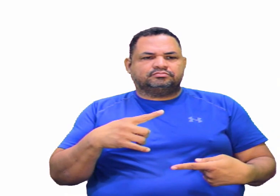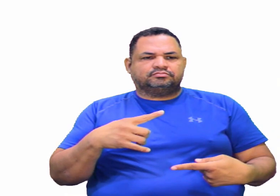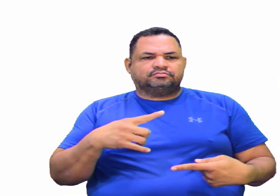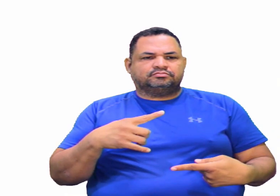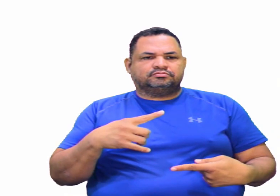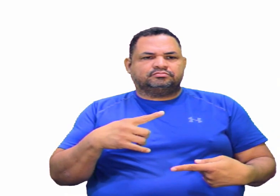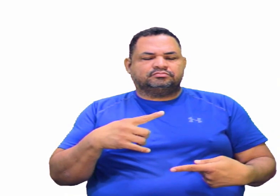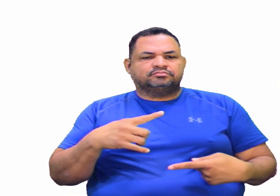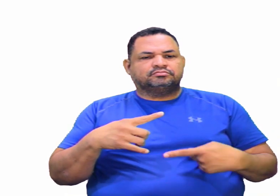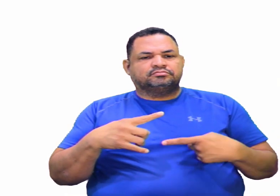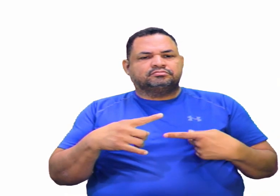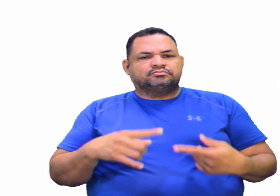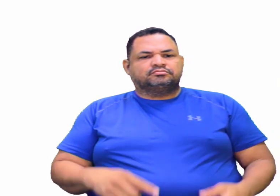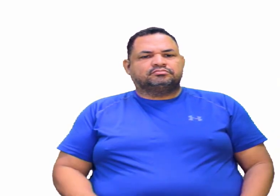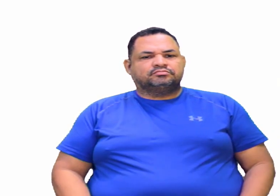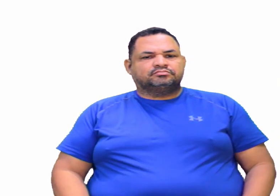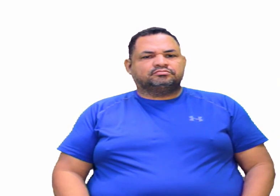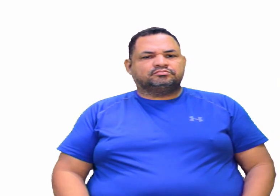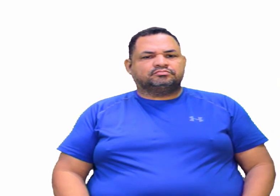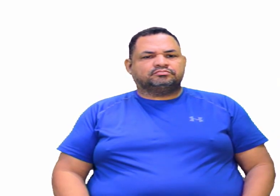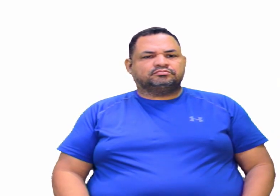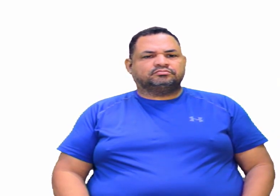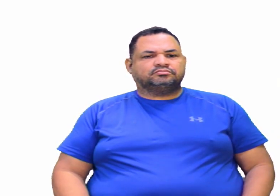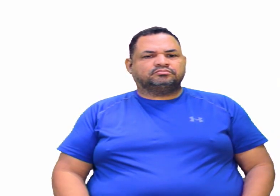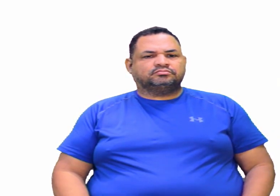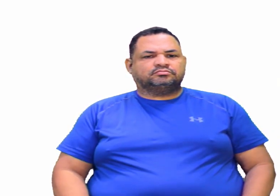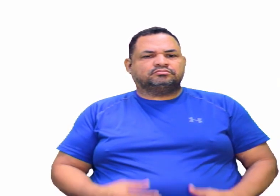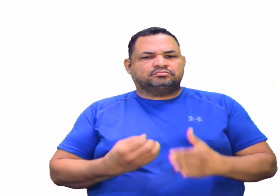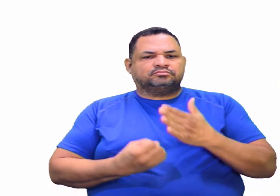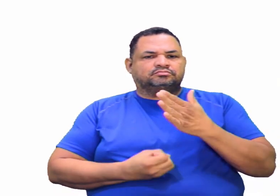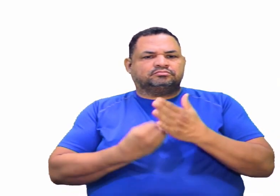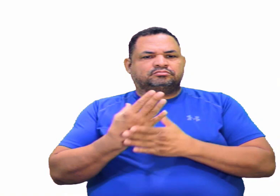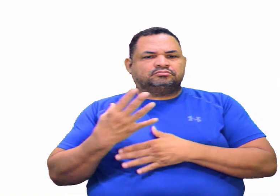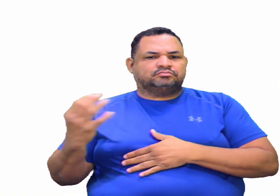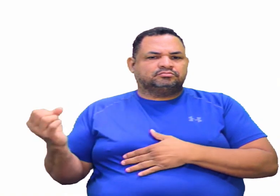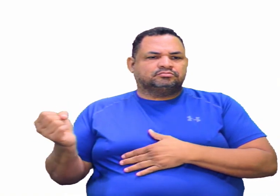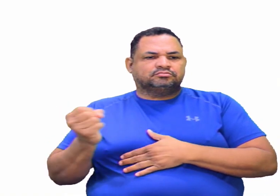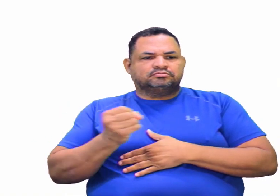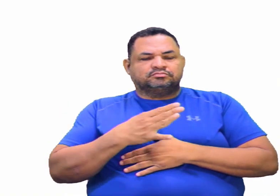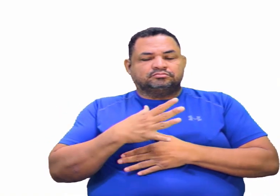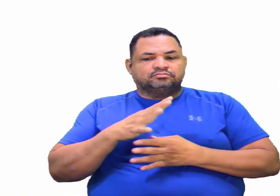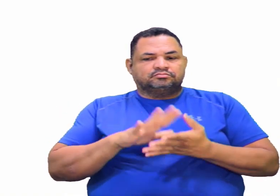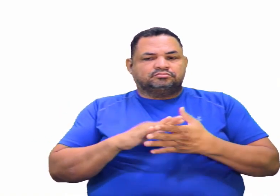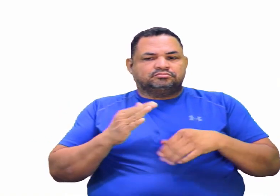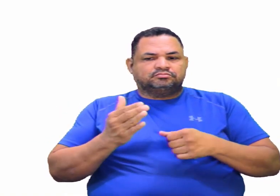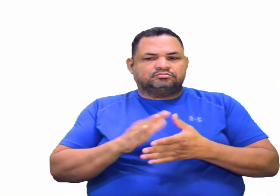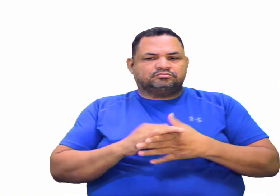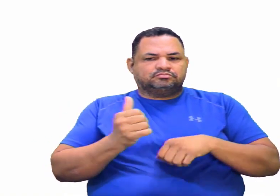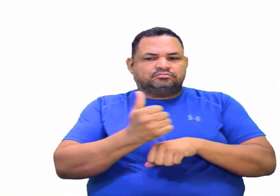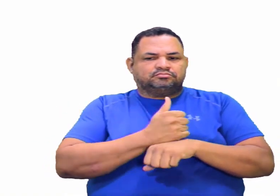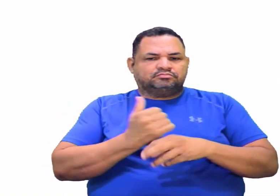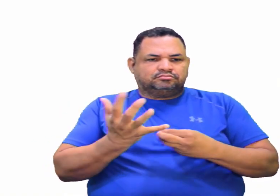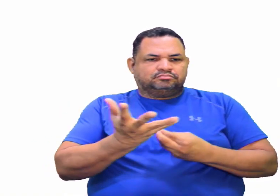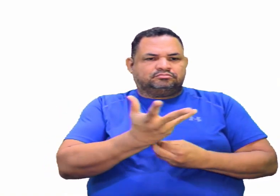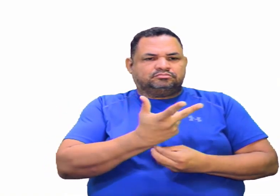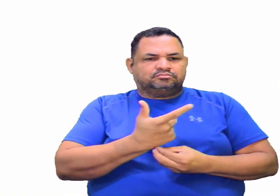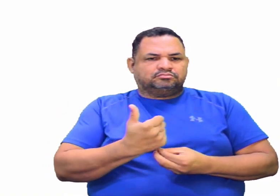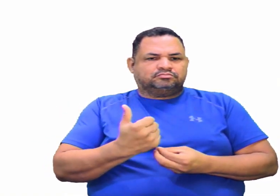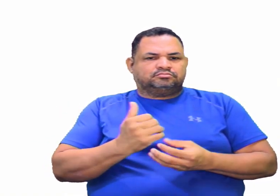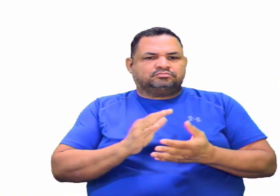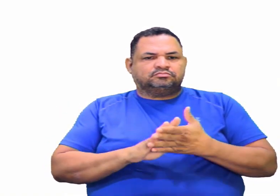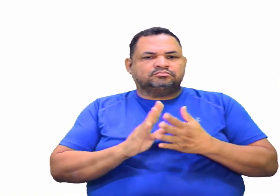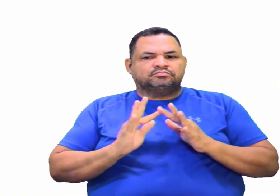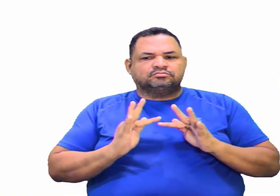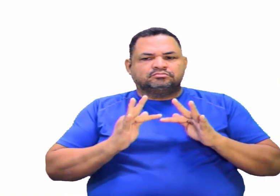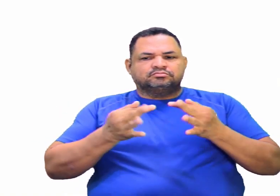depois de um certo tempo, né, foram surgindo novos artistas que ainda aí